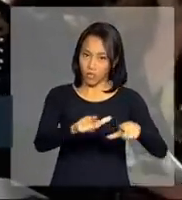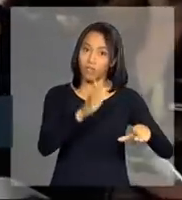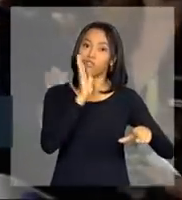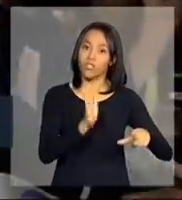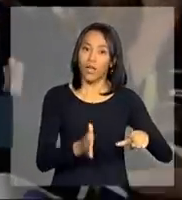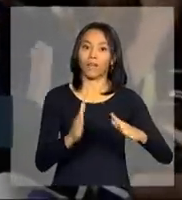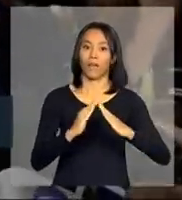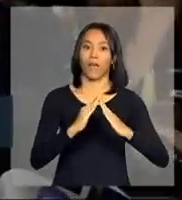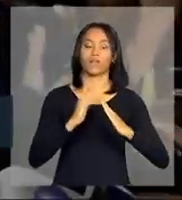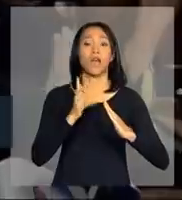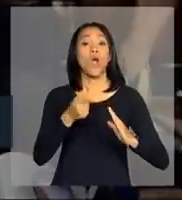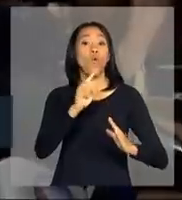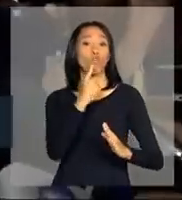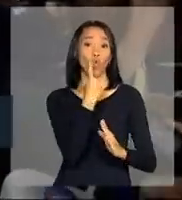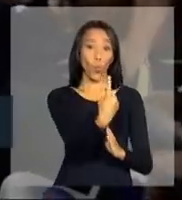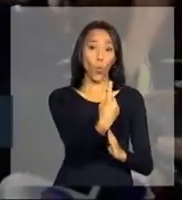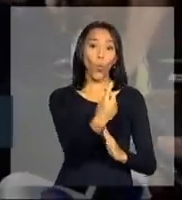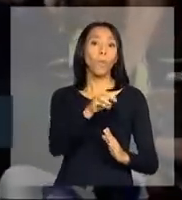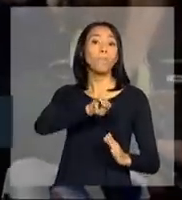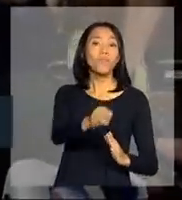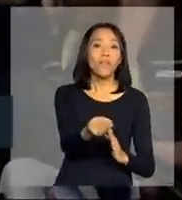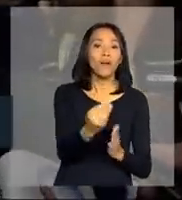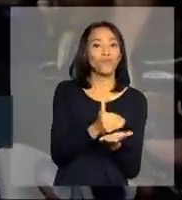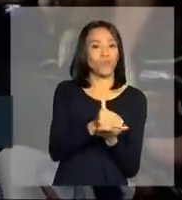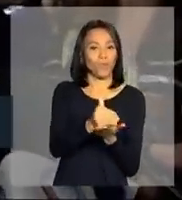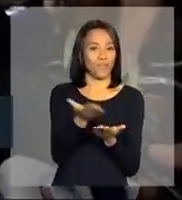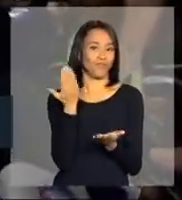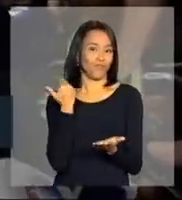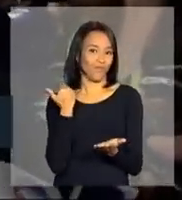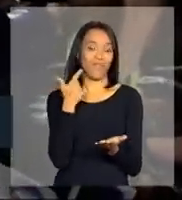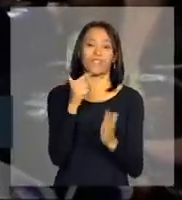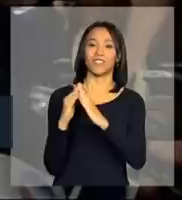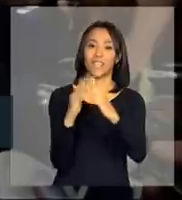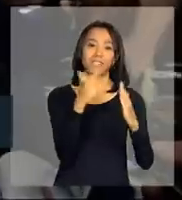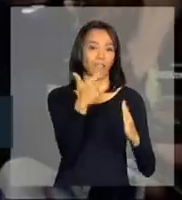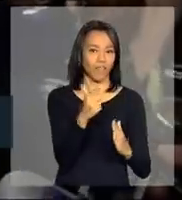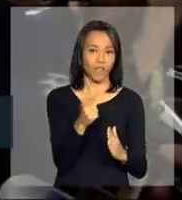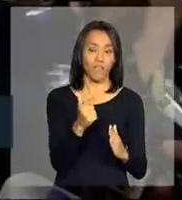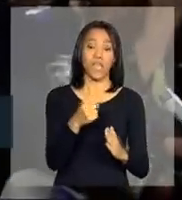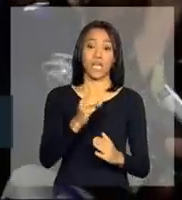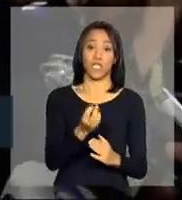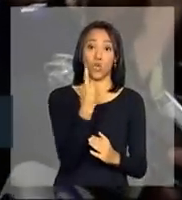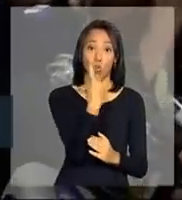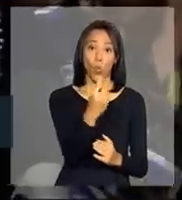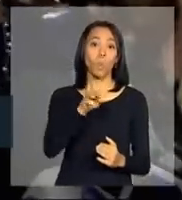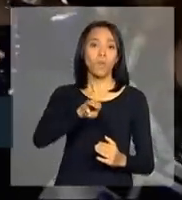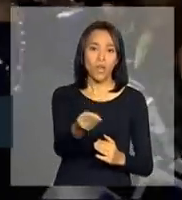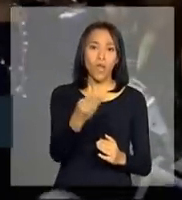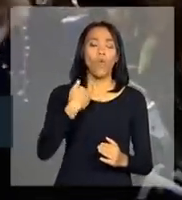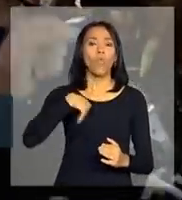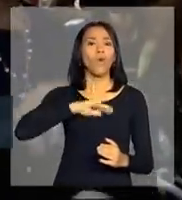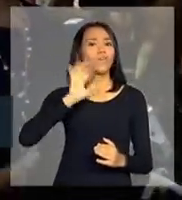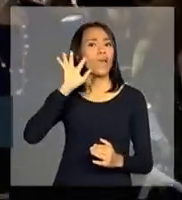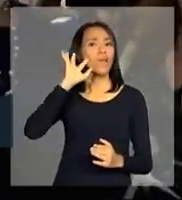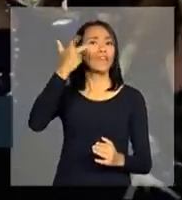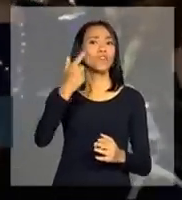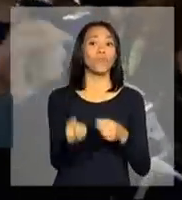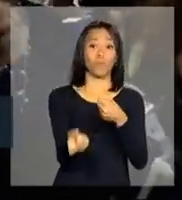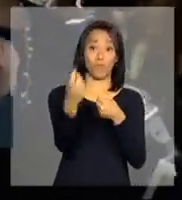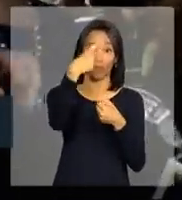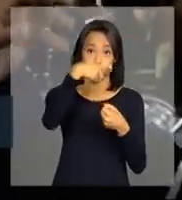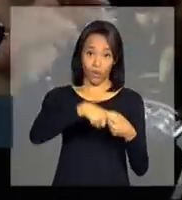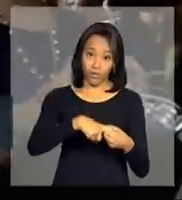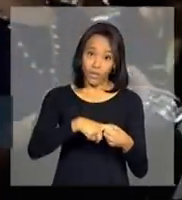com piso foi o 1 milhão inicial. Esse 1 milhão inicial, nós resolvemos voltar